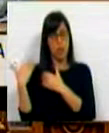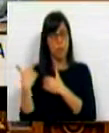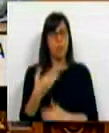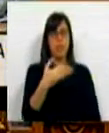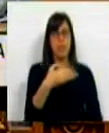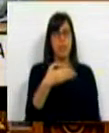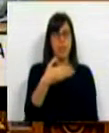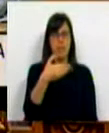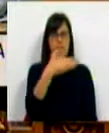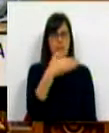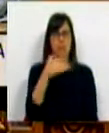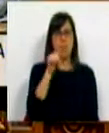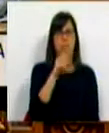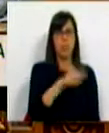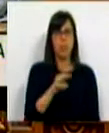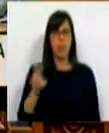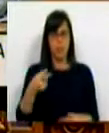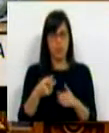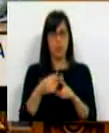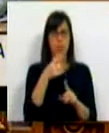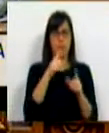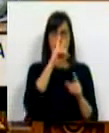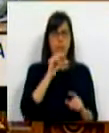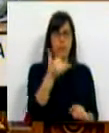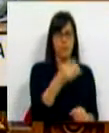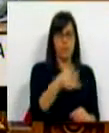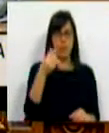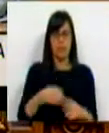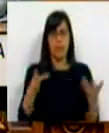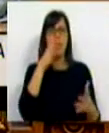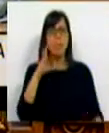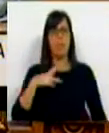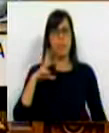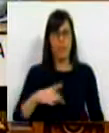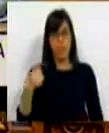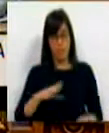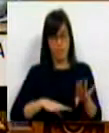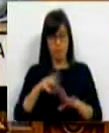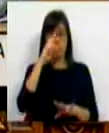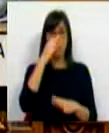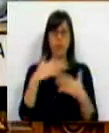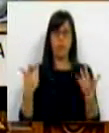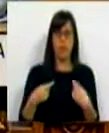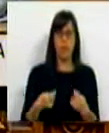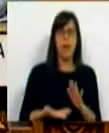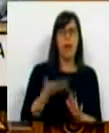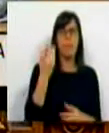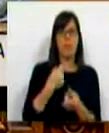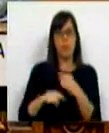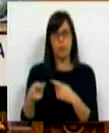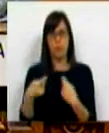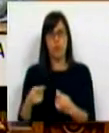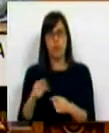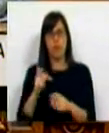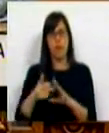por 77 mil milhões de euros do Horizonte 2020, e dizendo que Portugal deve fazer um esforço no sentido de gastar mais do que gastou